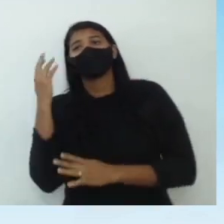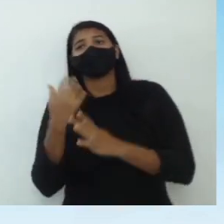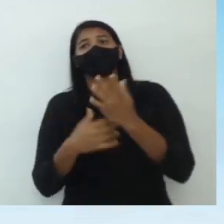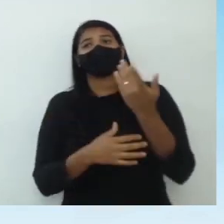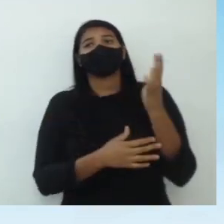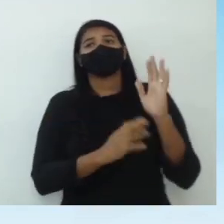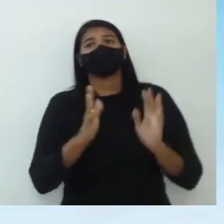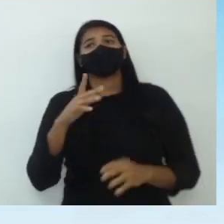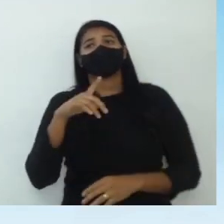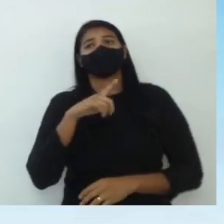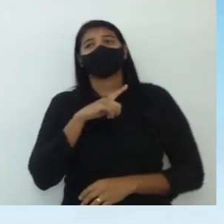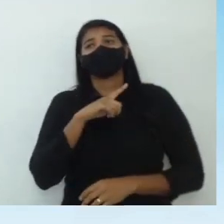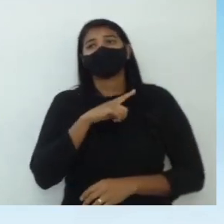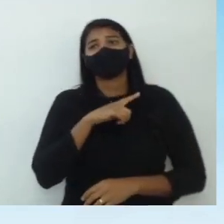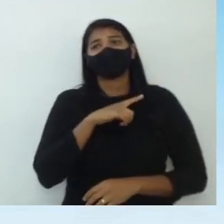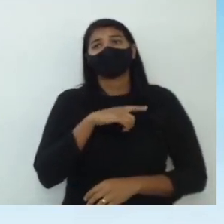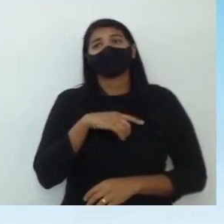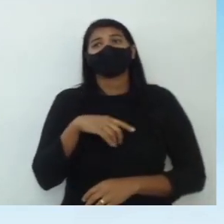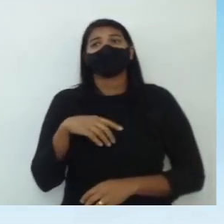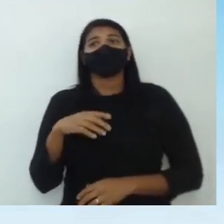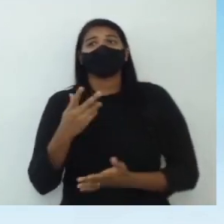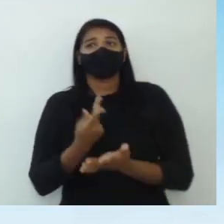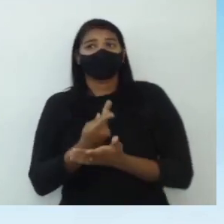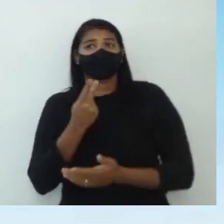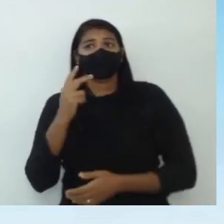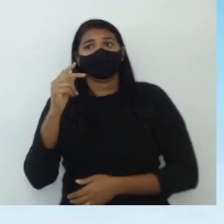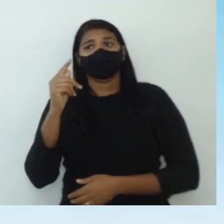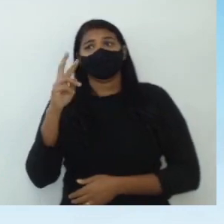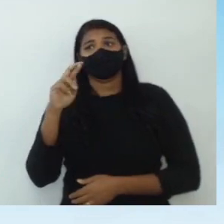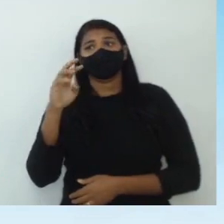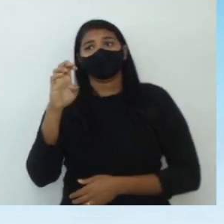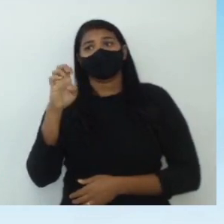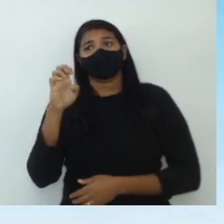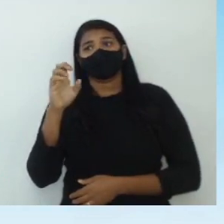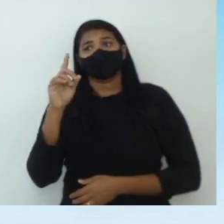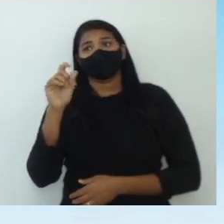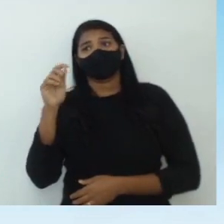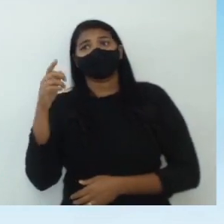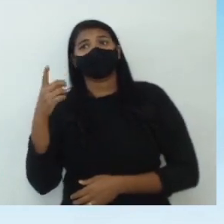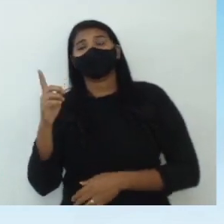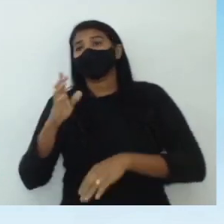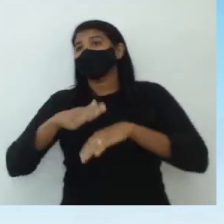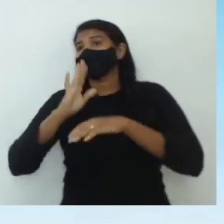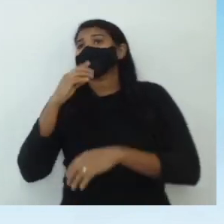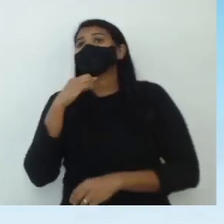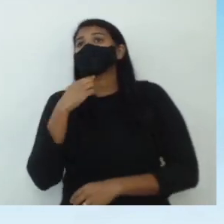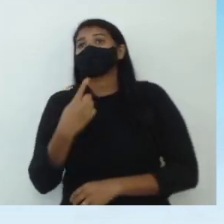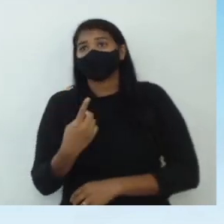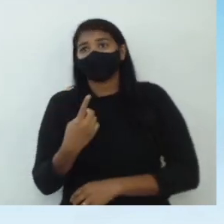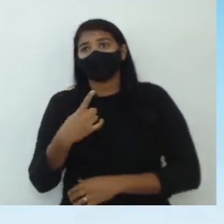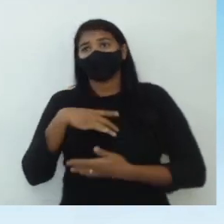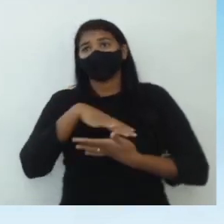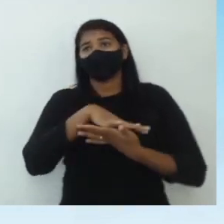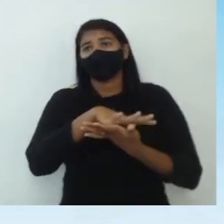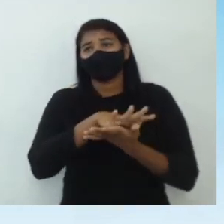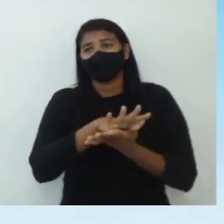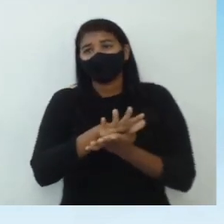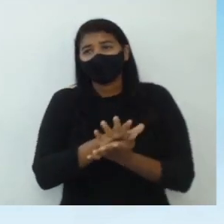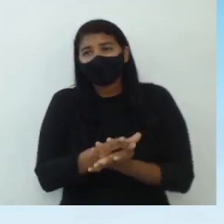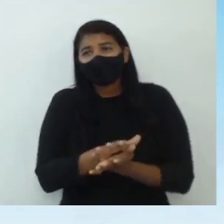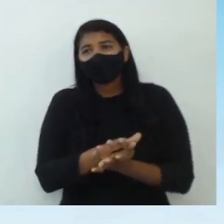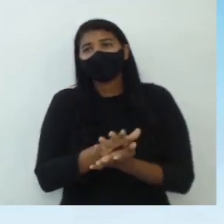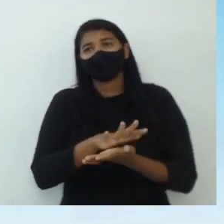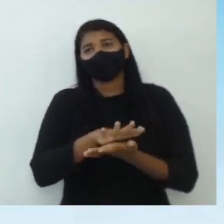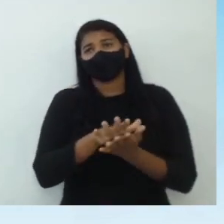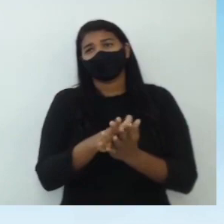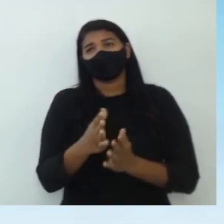né? Ele se tornou um predador que não tinha ninguém acima dele. E aí ele devastou boa parte, né,